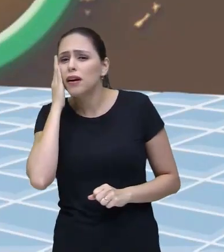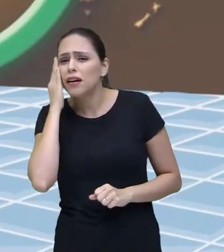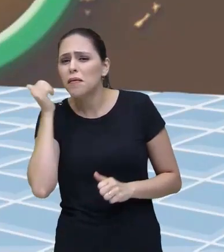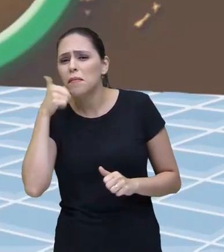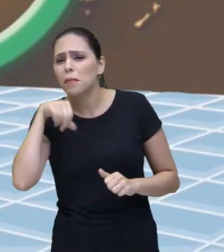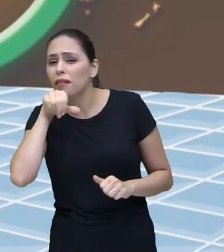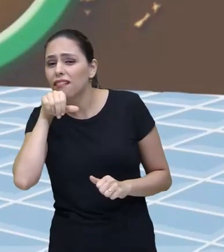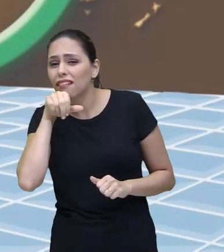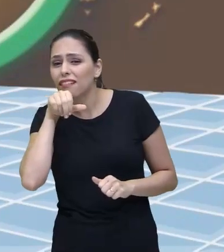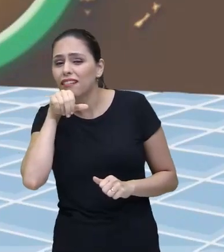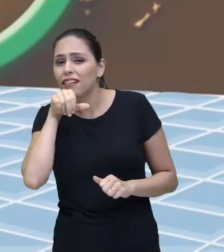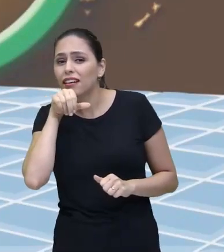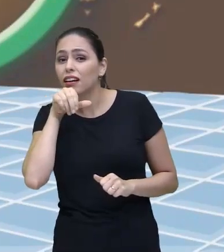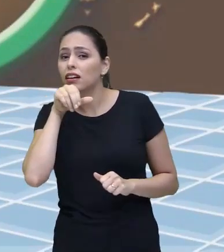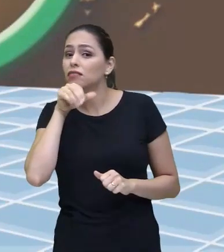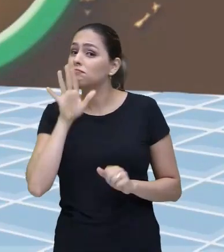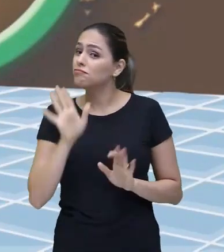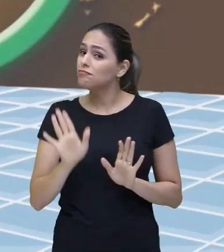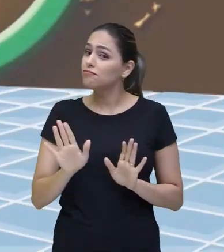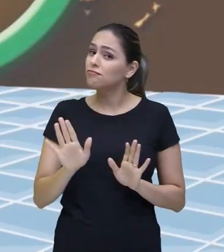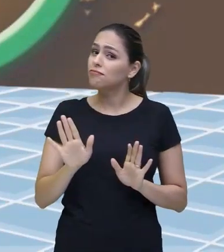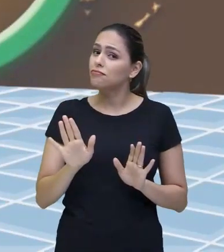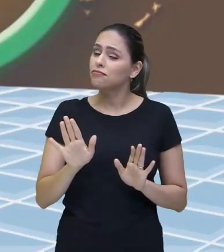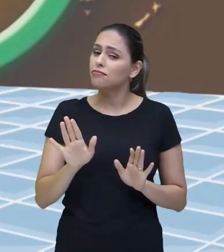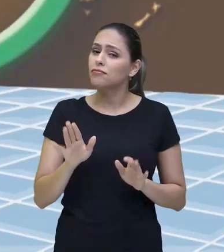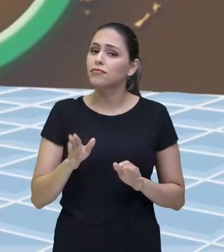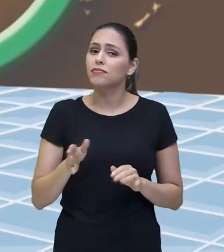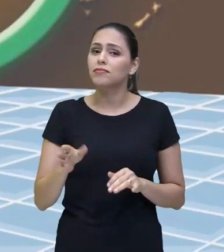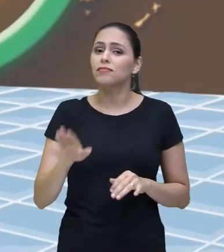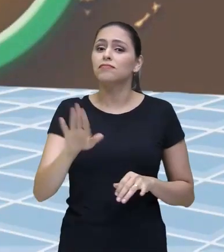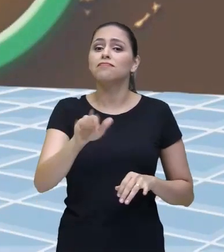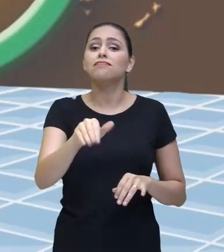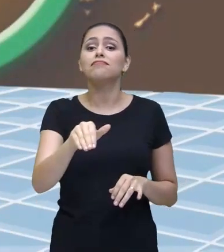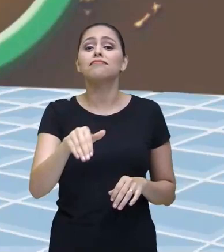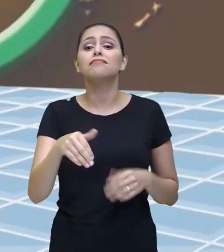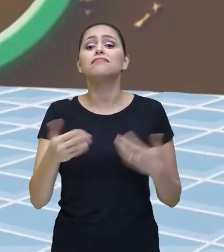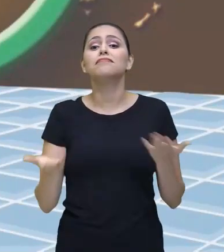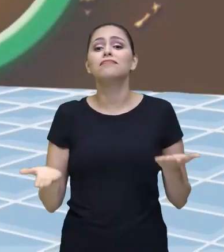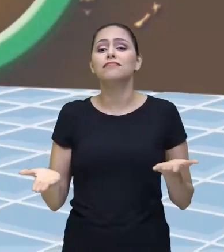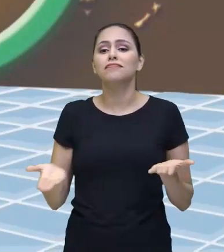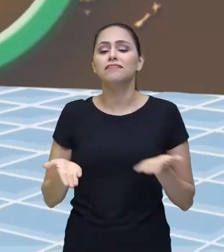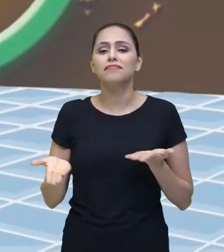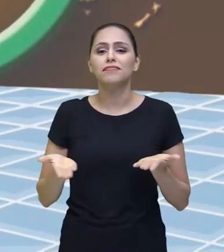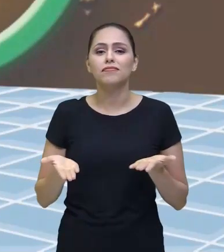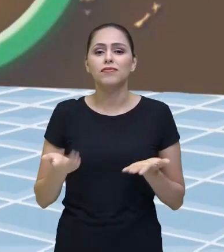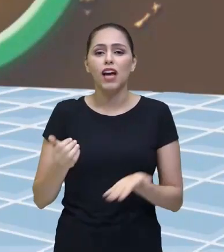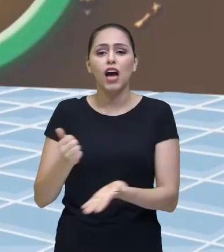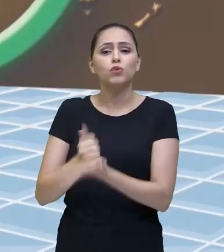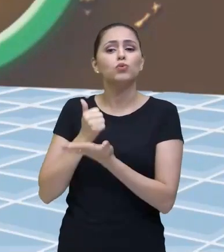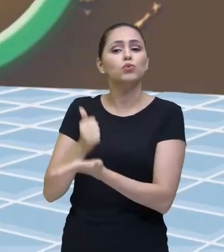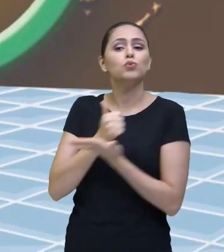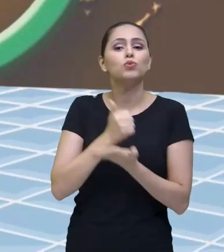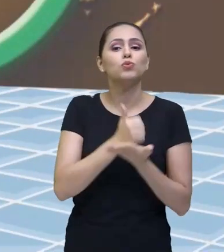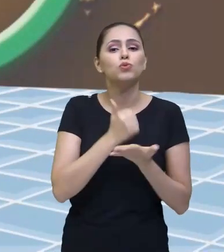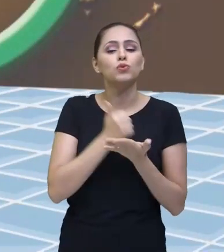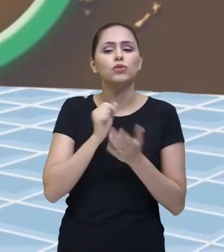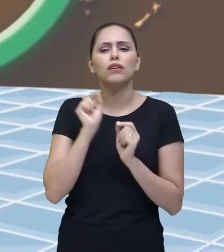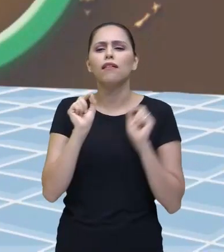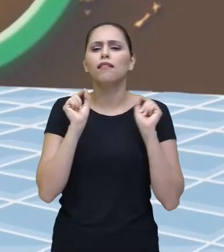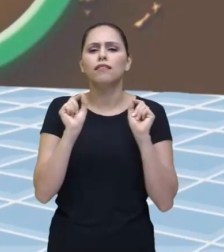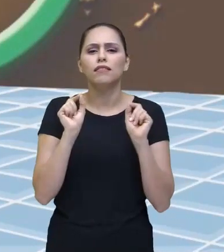mamãe? Será? A Sofia, a Sofia. A Sofia falou. Do Infante Tiradentes? Isso, Sofia! Fala mais alto. Fala mais alto. Quem é,